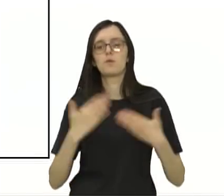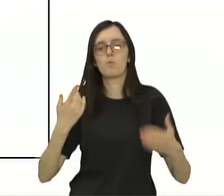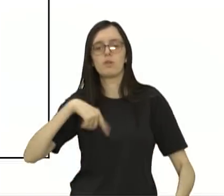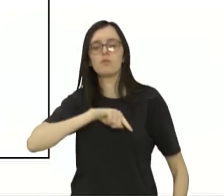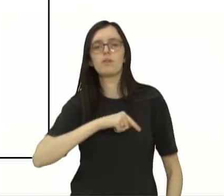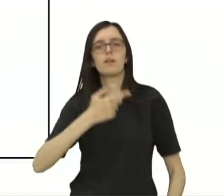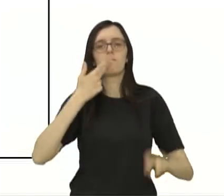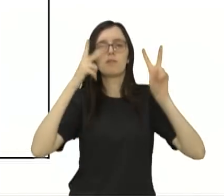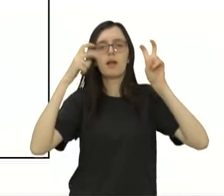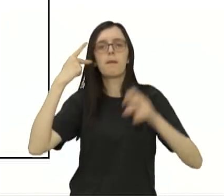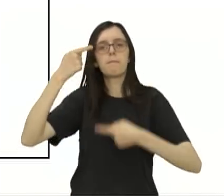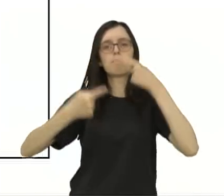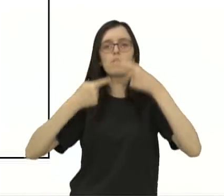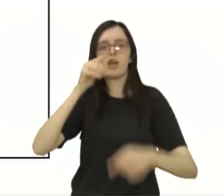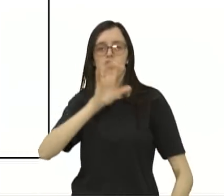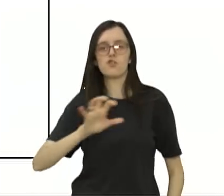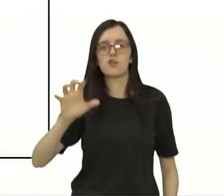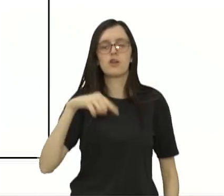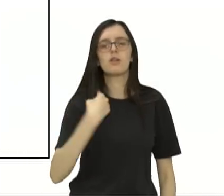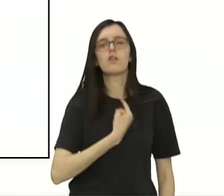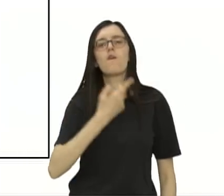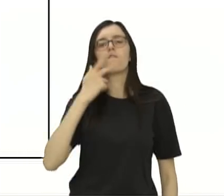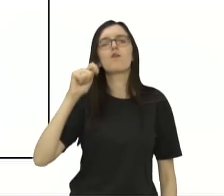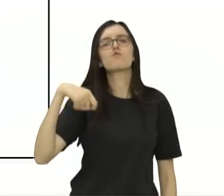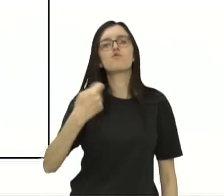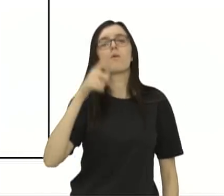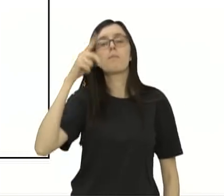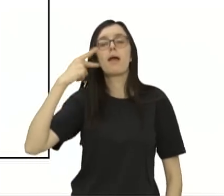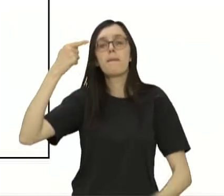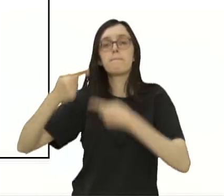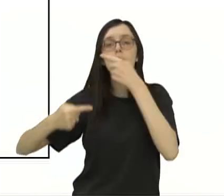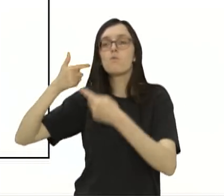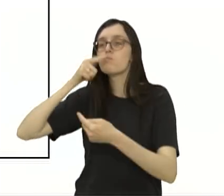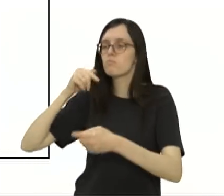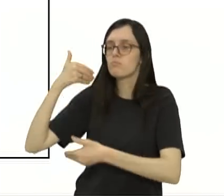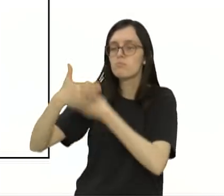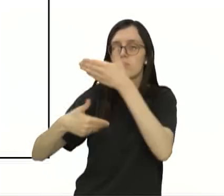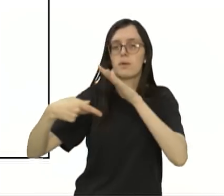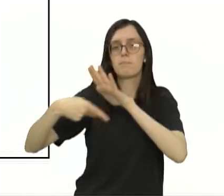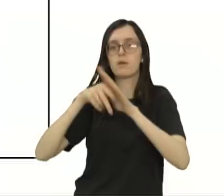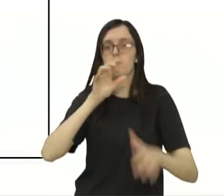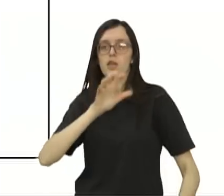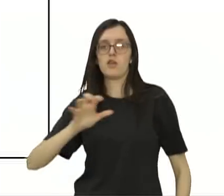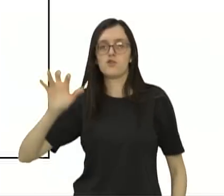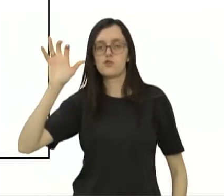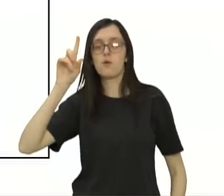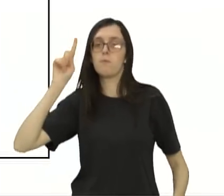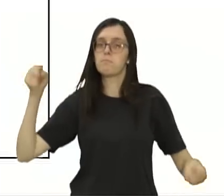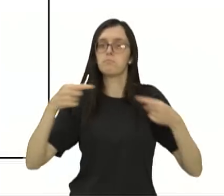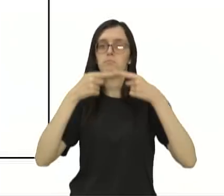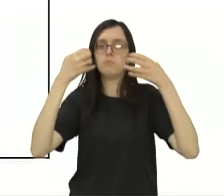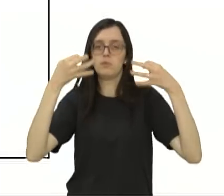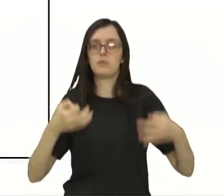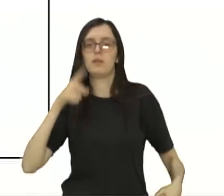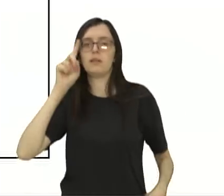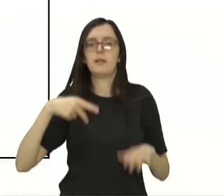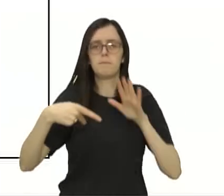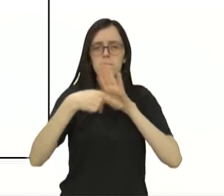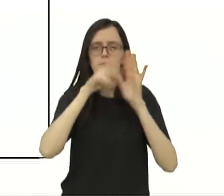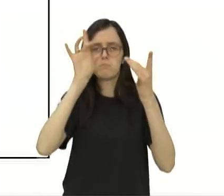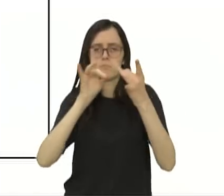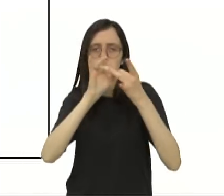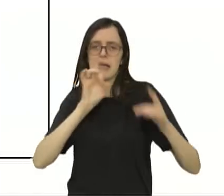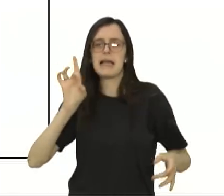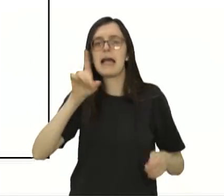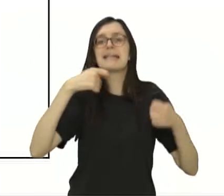falamos em políticas regionais, nós estamos falando em políticas para o desenvolvimento das regiões, de acordo com as suas particularidades